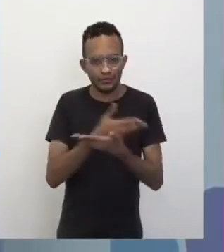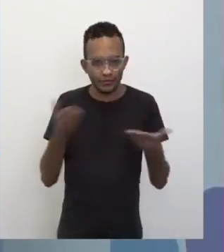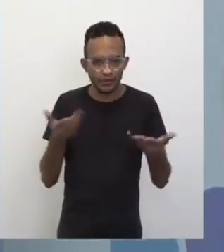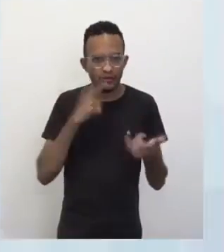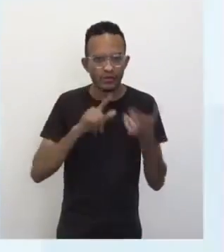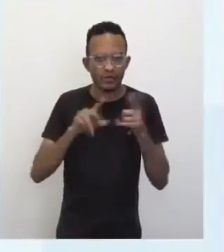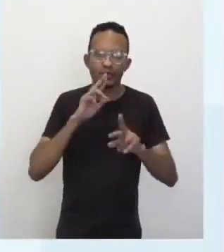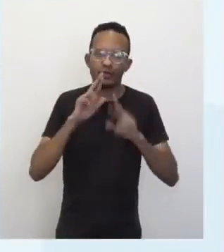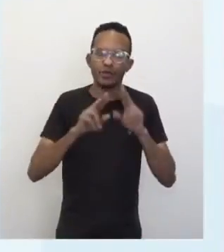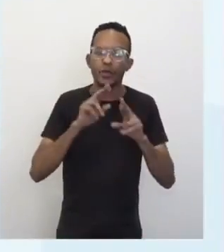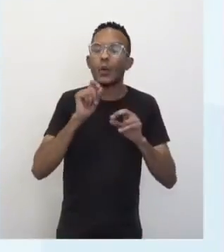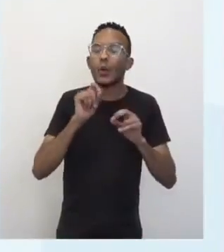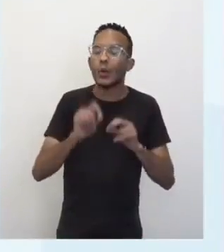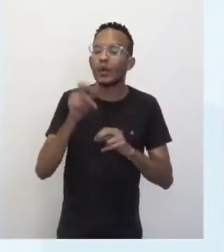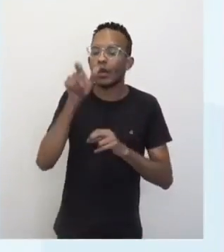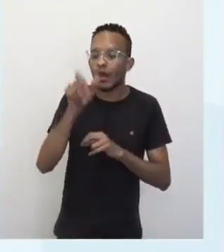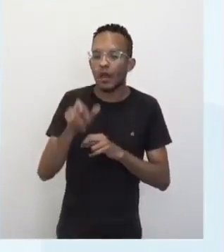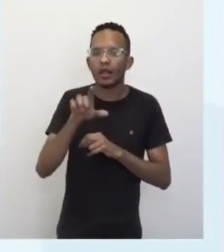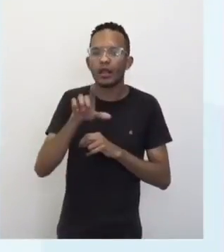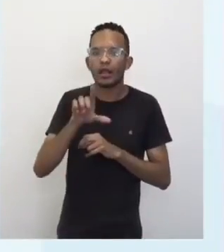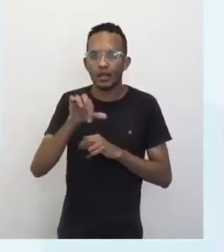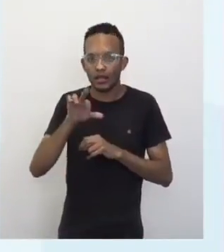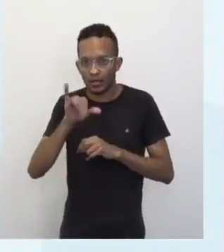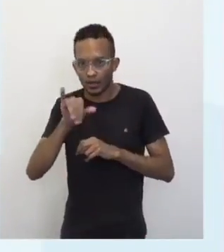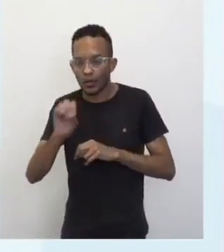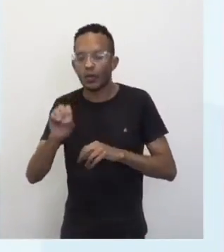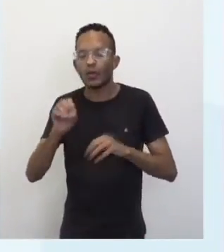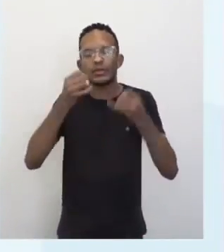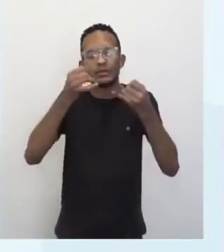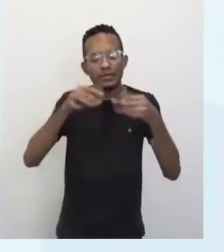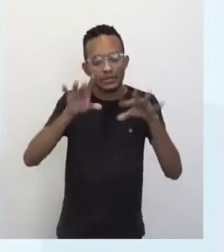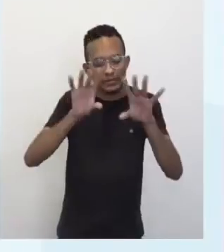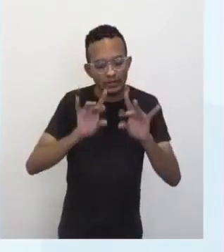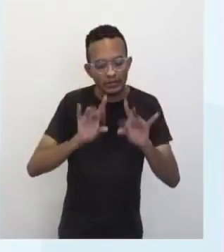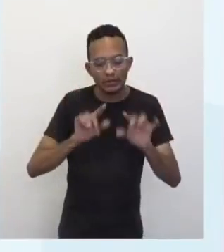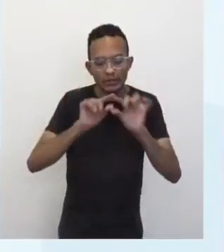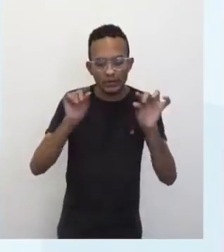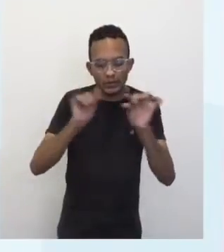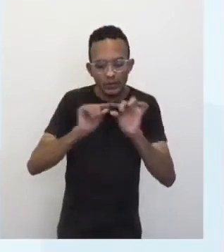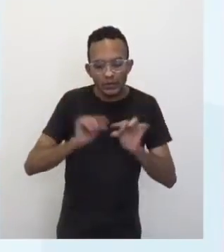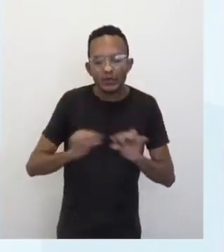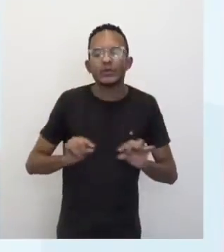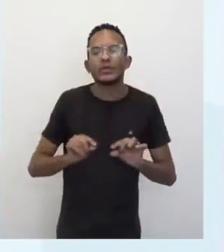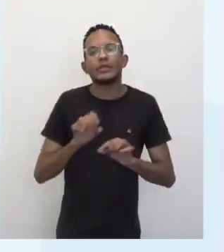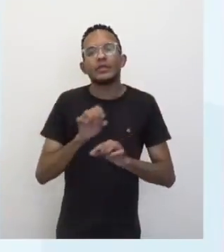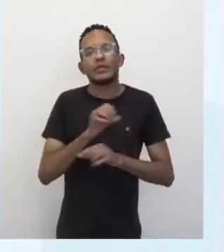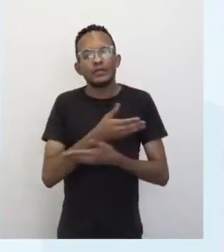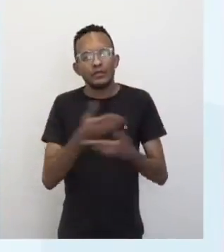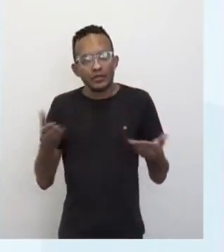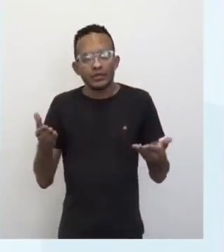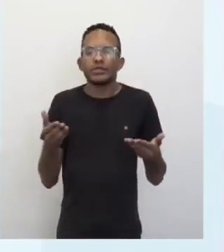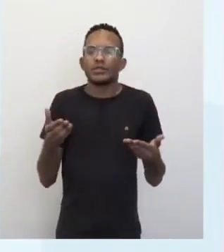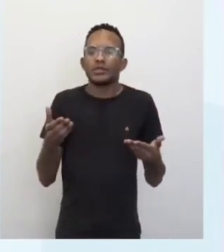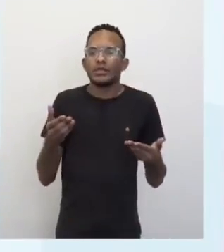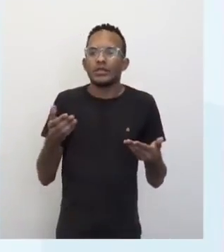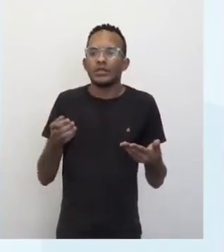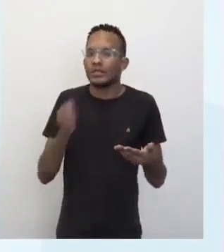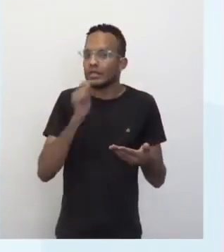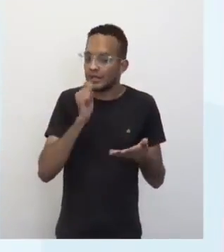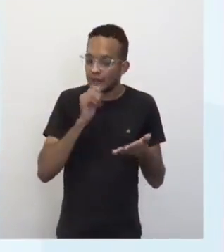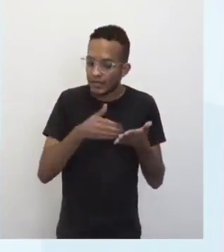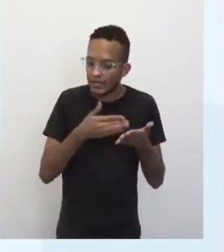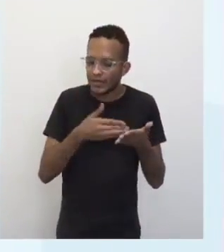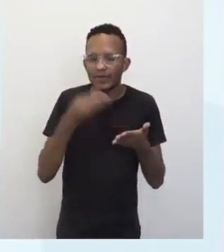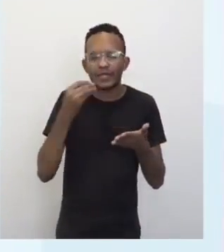Ó, tá na tela. O que o eu lírico descreve nos versos? O que ele descreve nesses versos? Se tiver sem o caderno, tenta